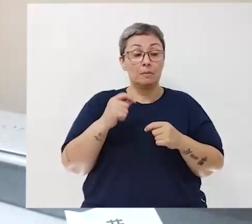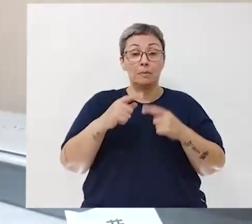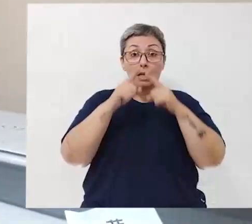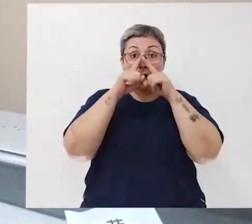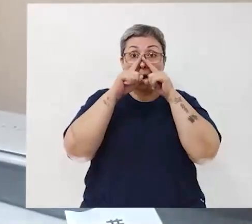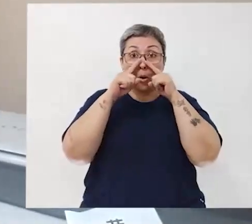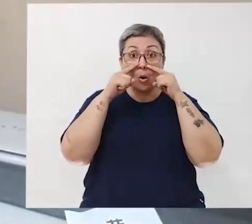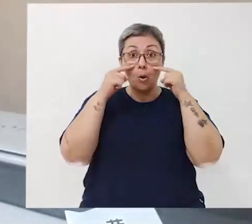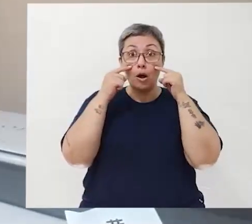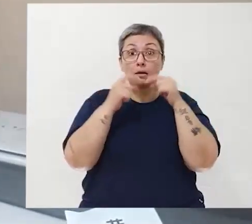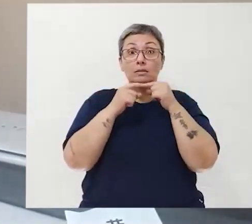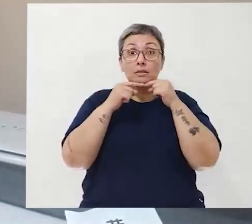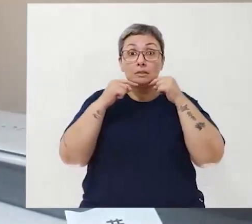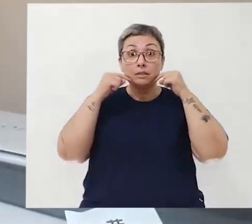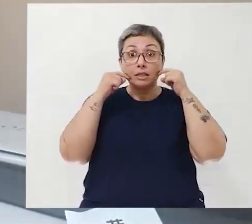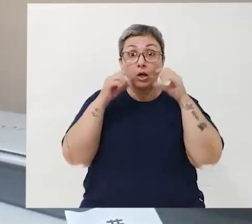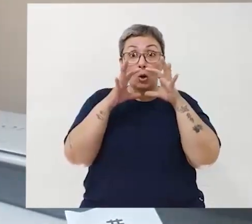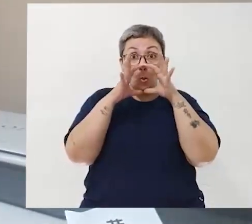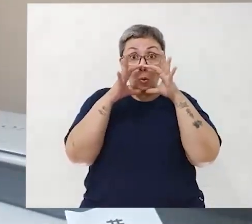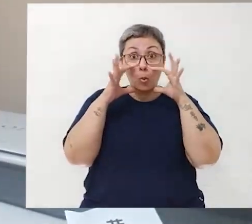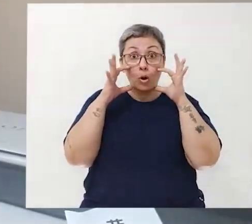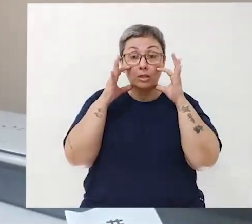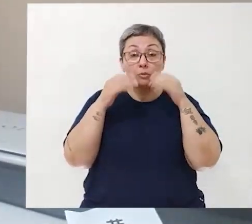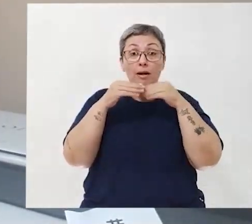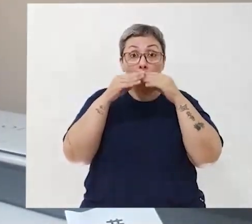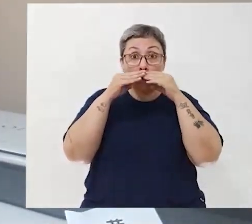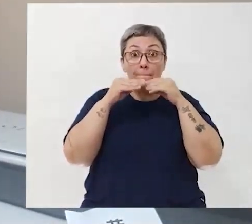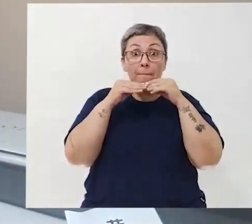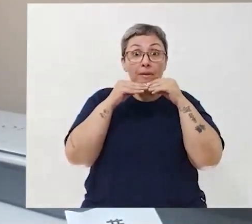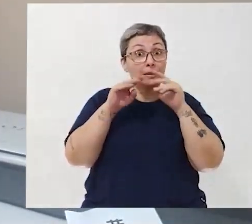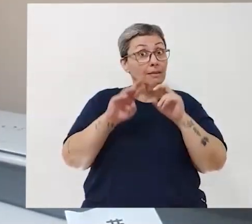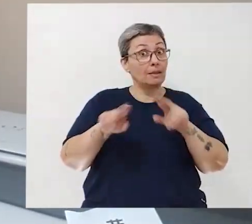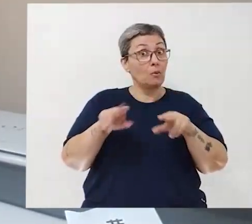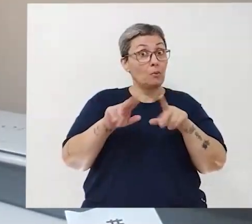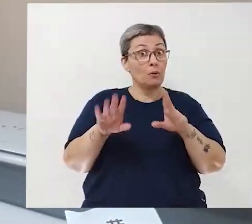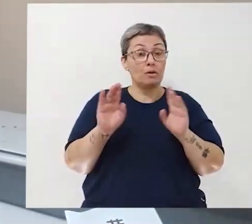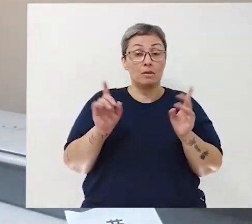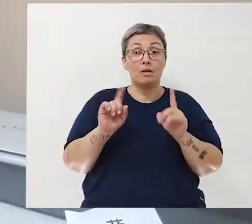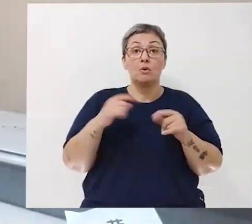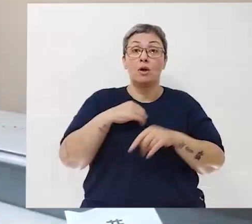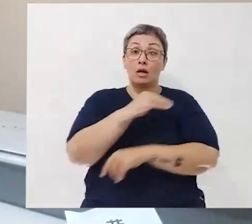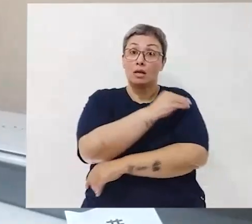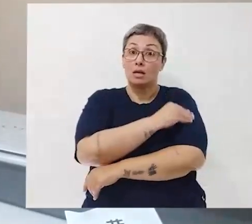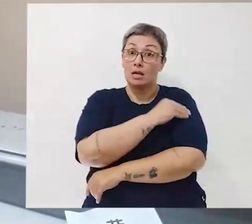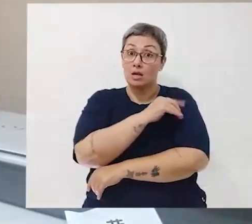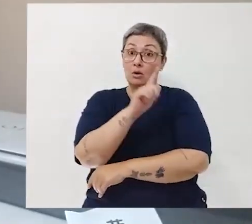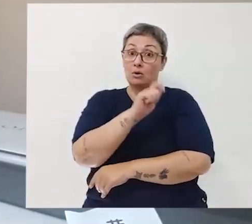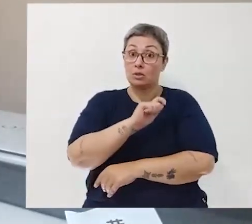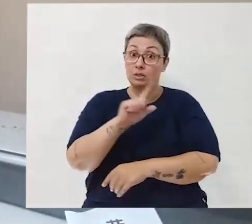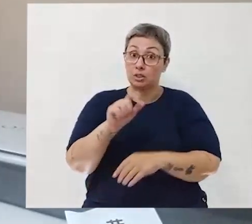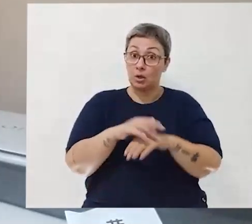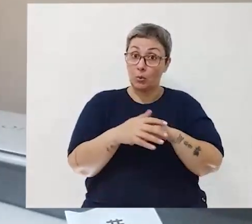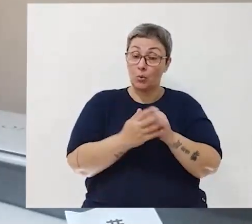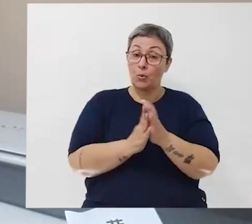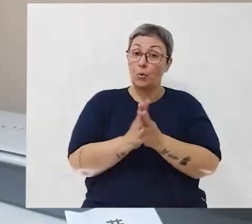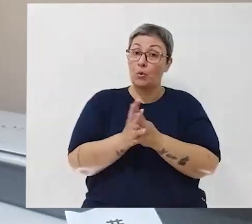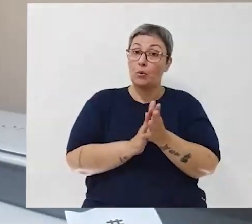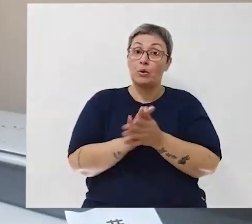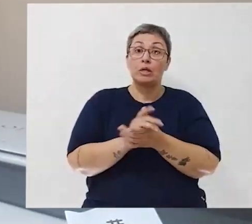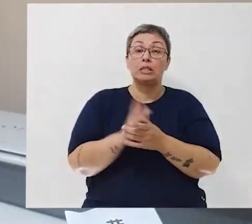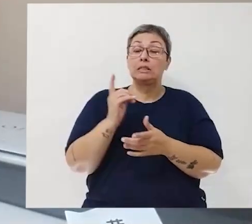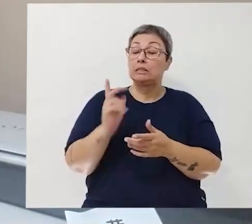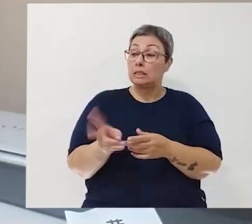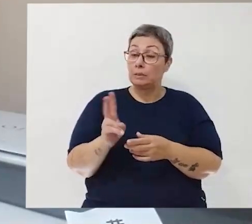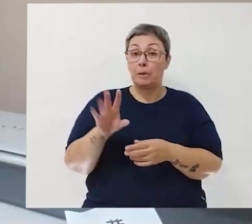tem que cobrir toda essa parte aqui, não é daqui para baixo. O álcool gel nas mãos, toda vez que